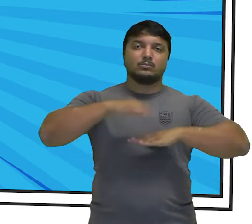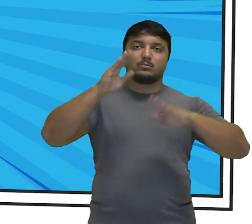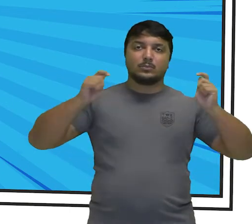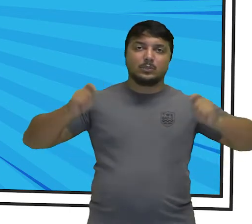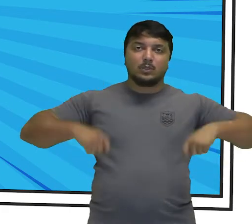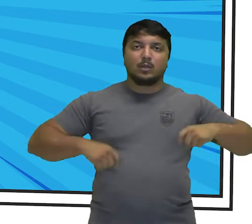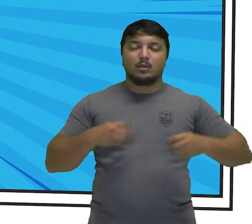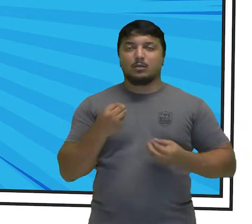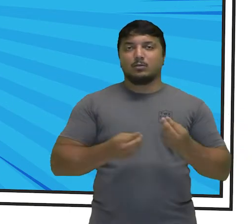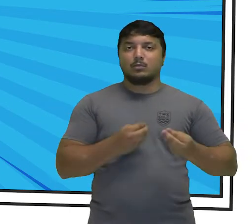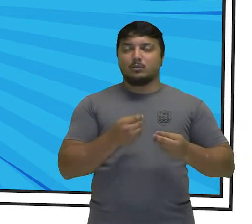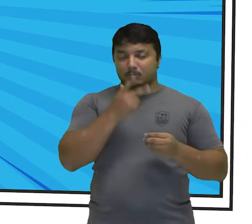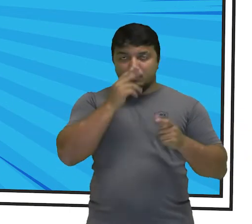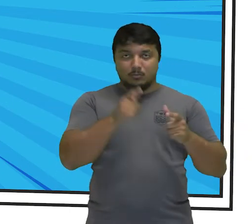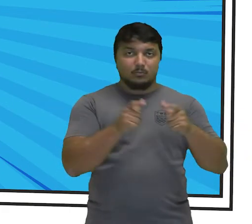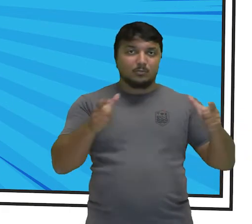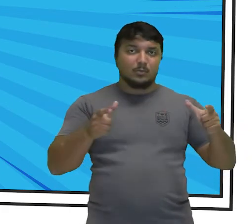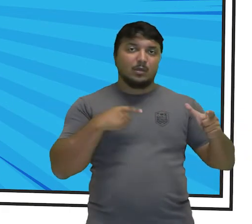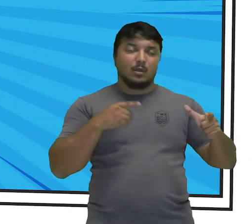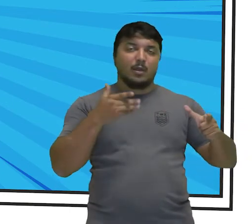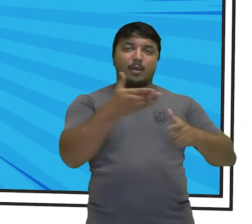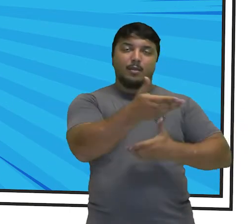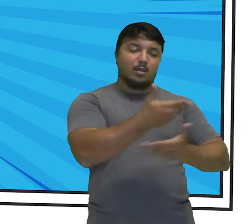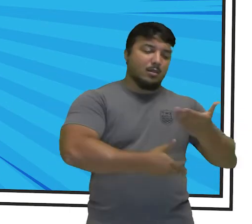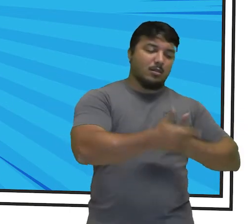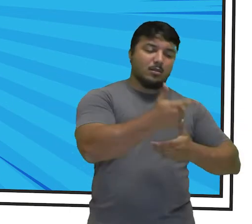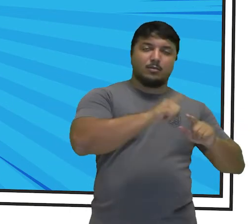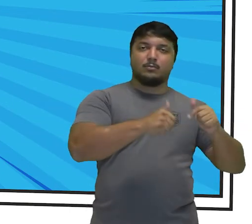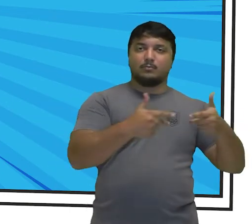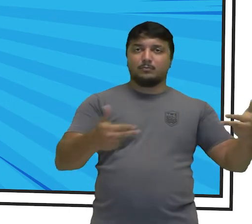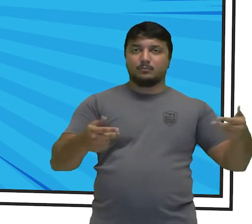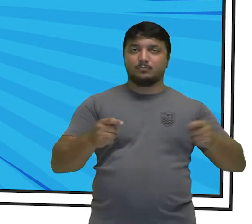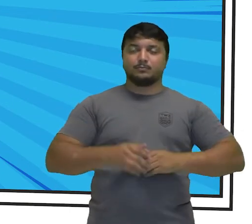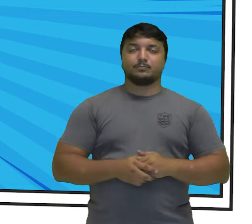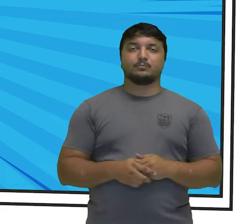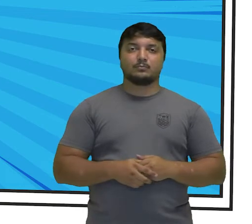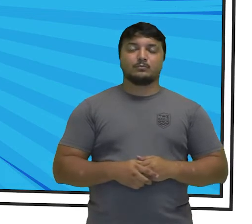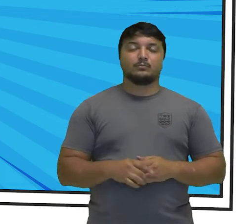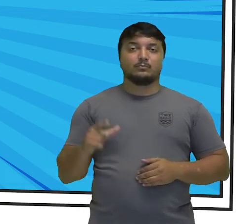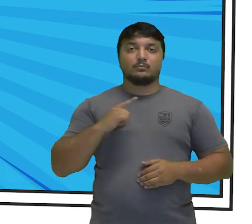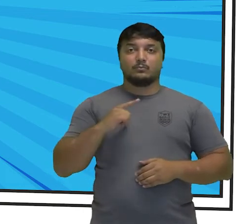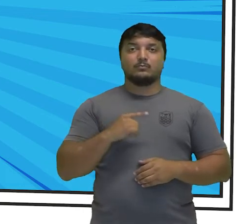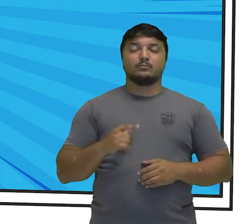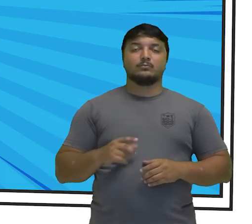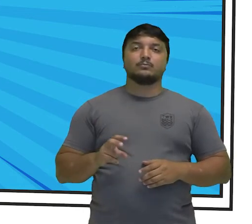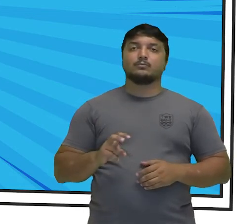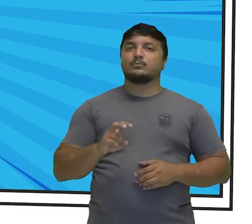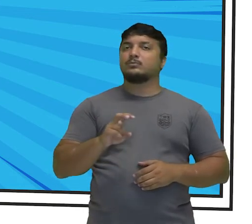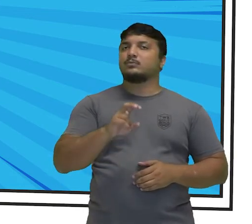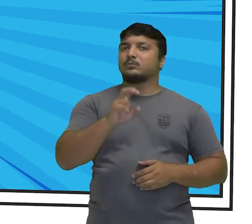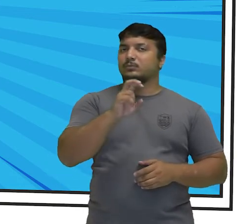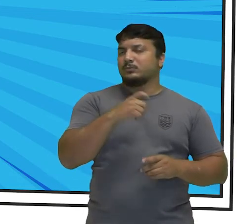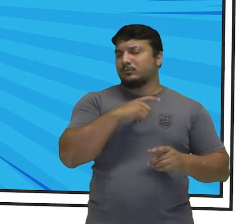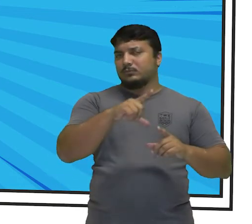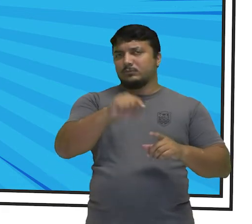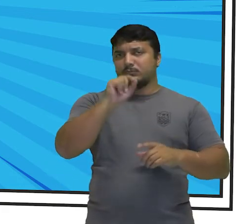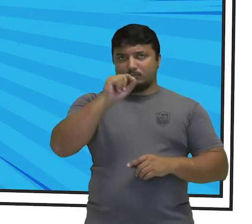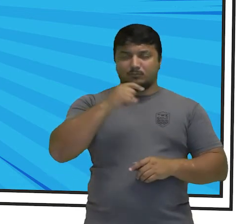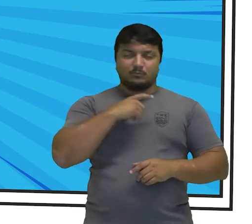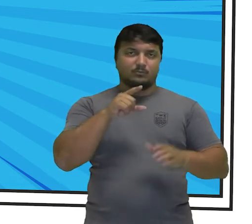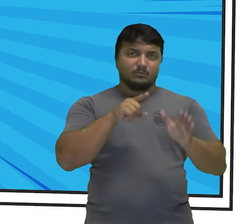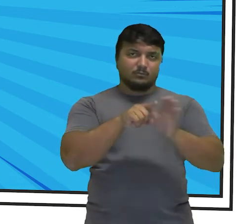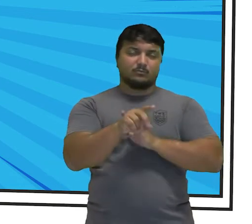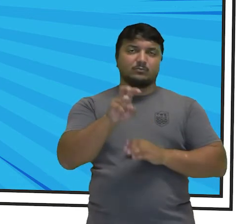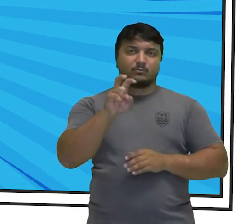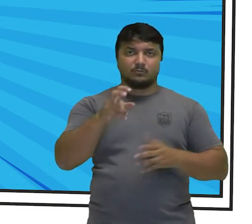uma relação muito grande com esses elementos. Então, nessa quinta questão, que foi uma questão escolhida para a gente fazer